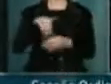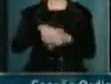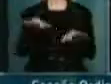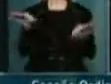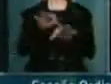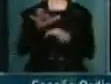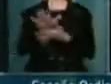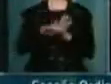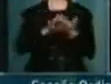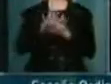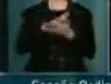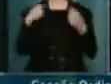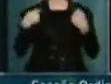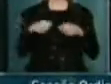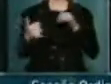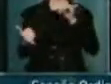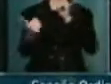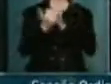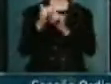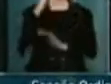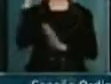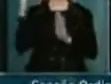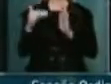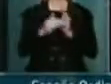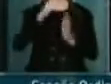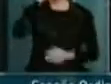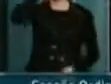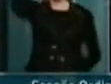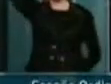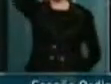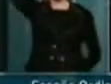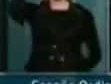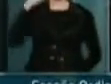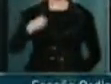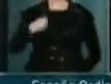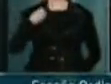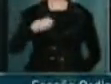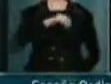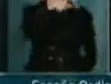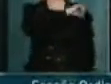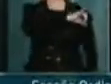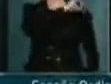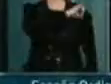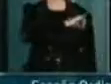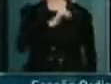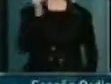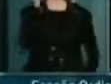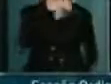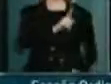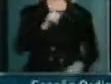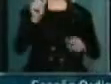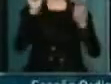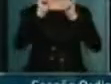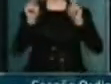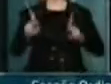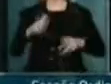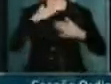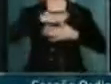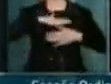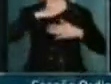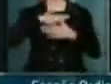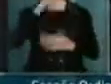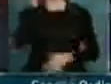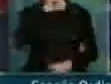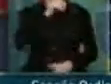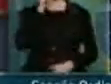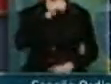a anistia ampla para que os bombeiros do Rio de Janeiro possam ter a tranquilidade e com